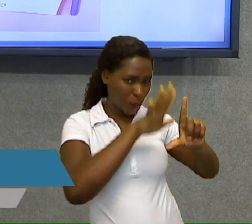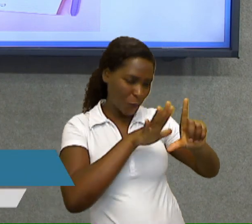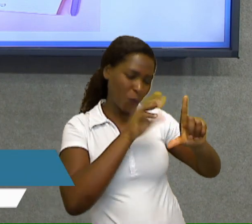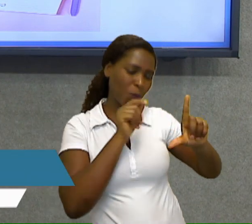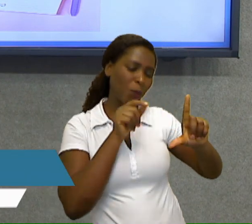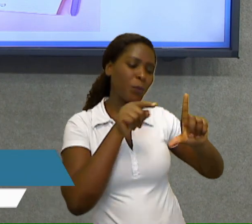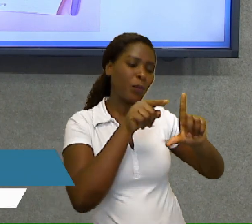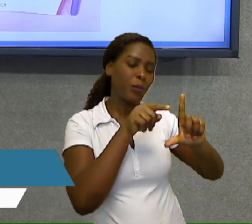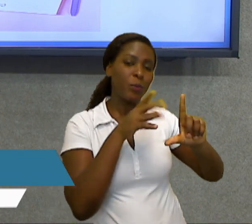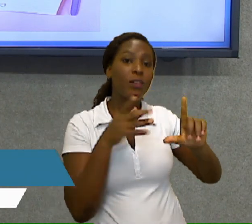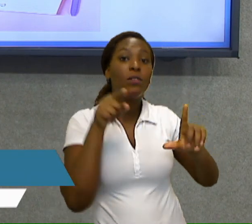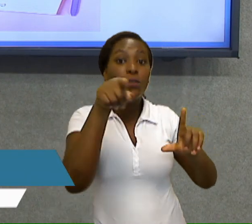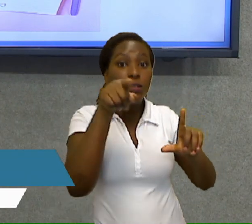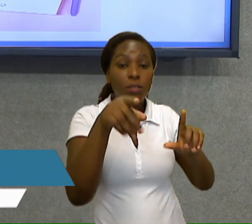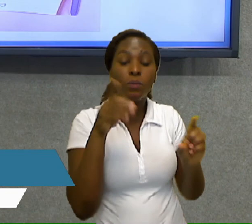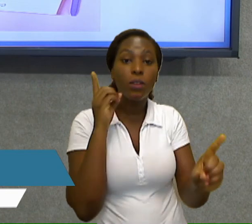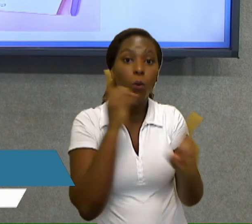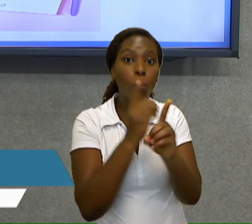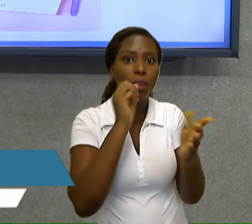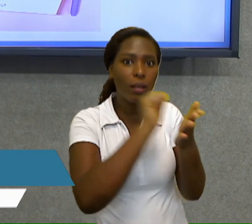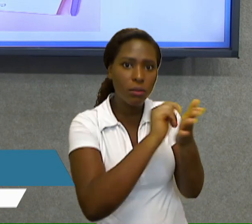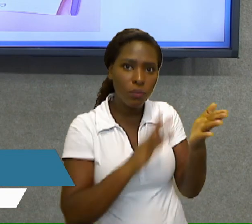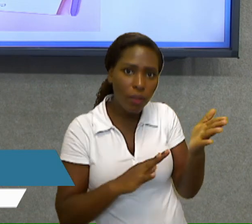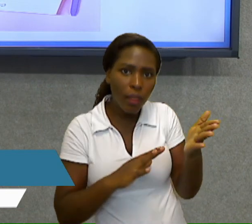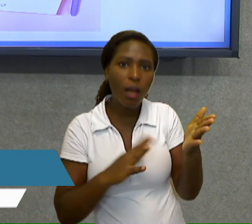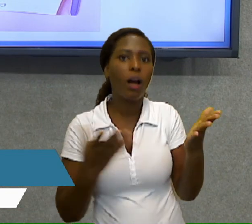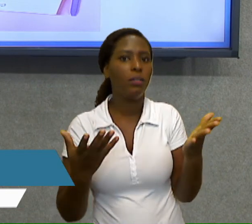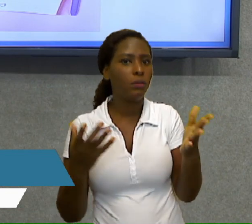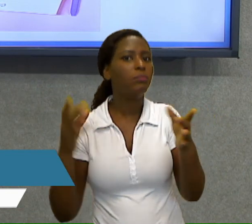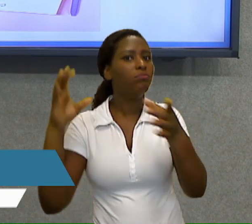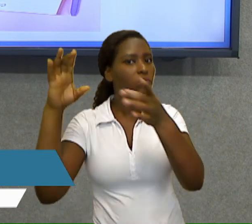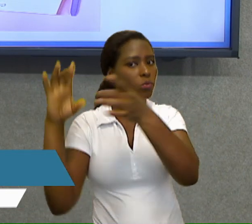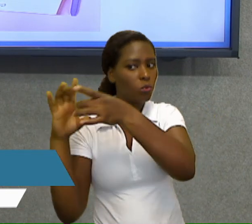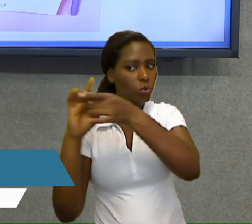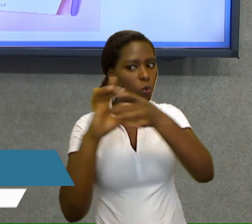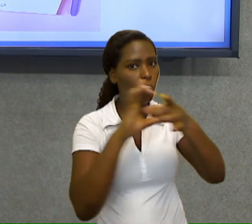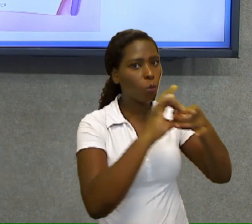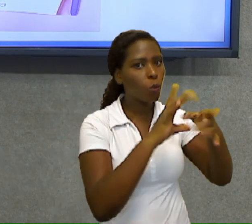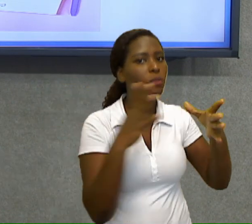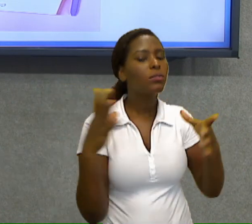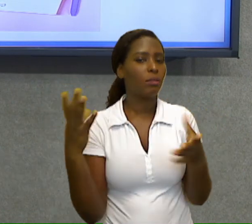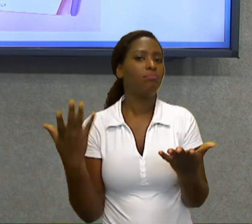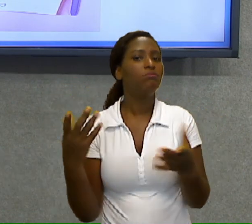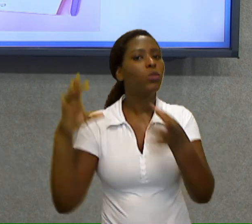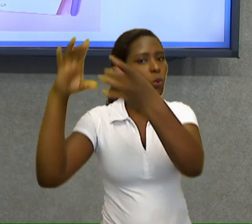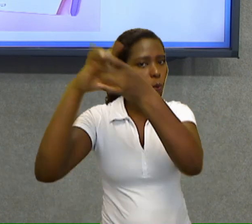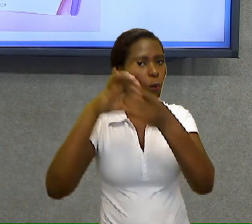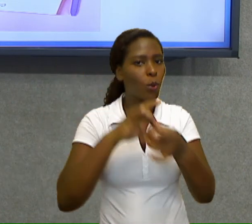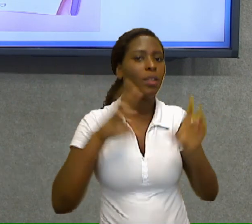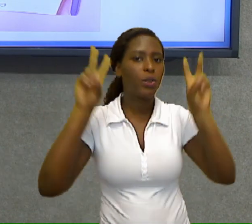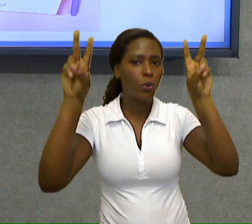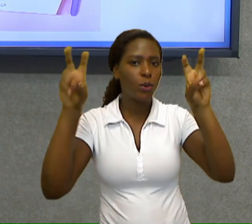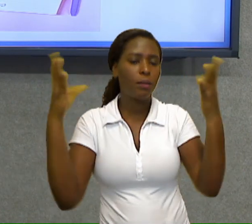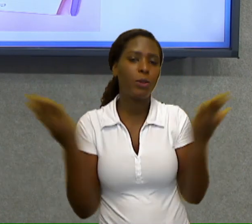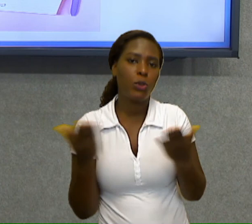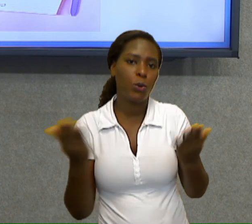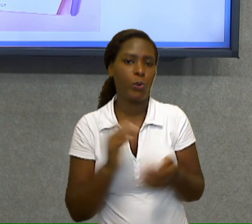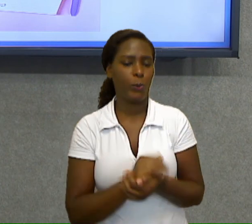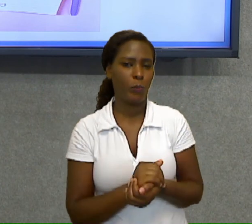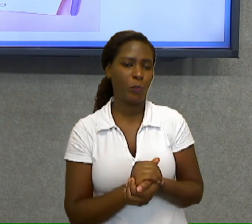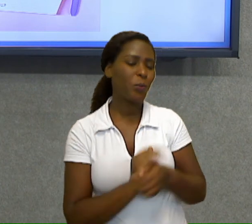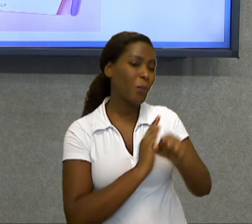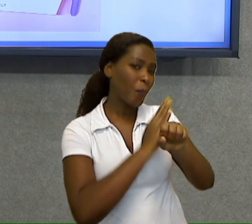smedgv.com/aluno, que lá vocês encontrarão mais atividades relacionadas aos gêneros de hoje. E para acessar nossas atividades na